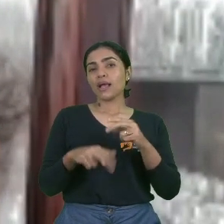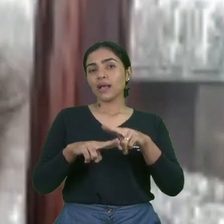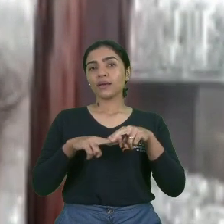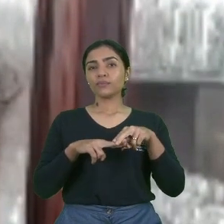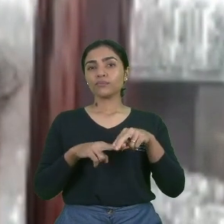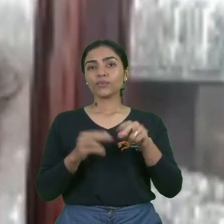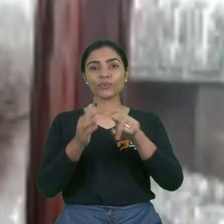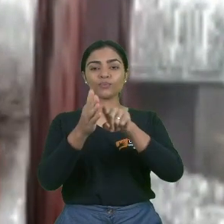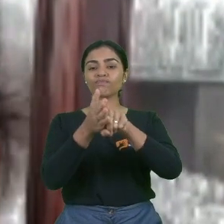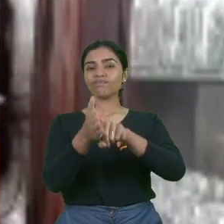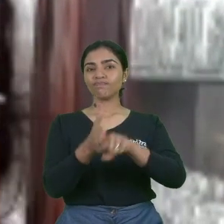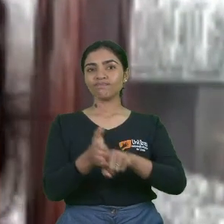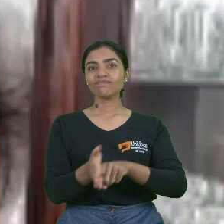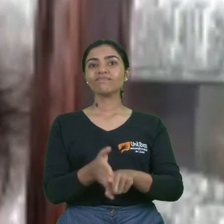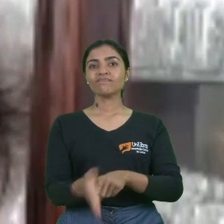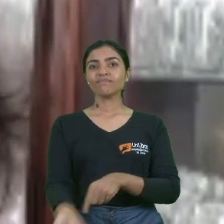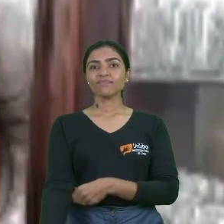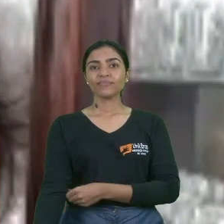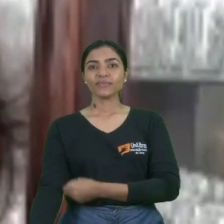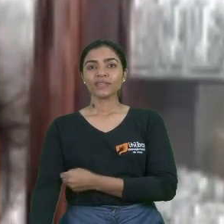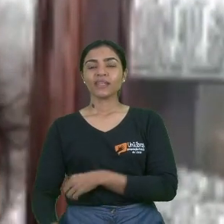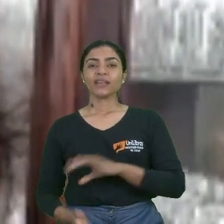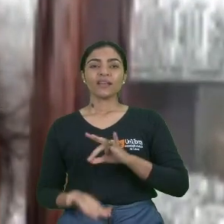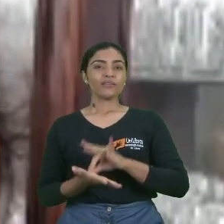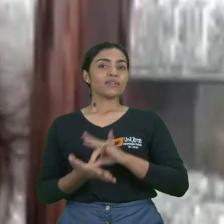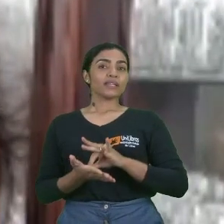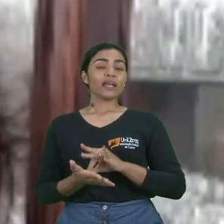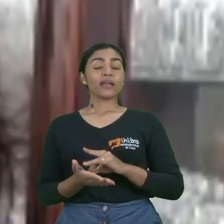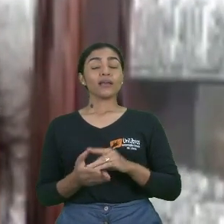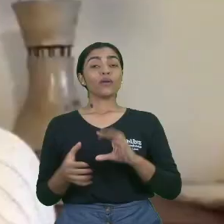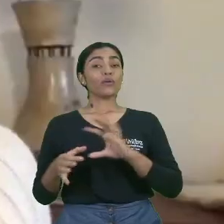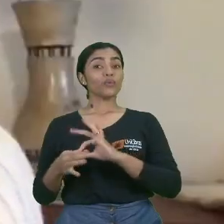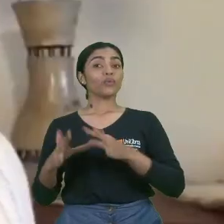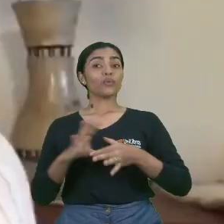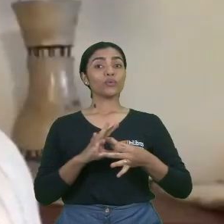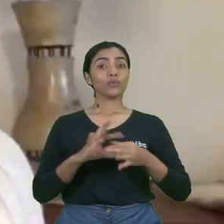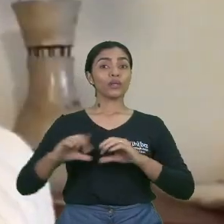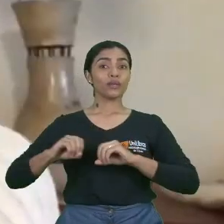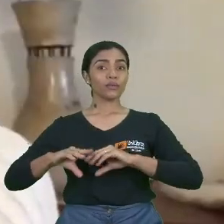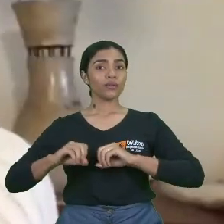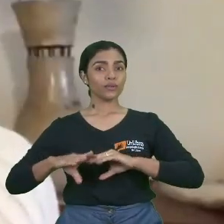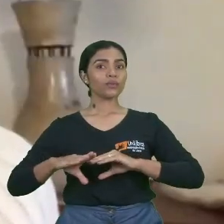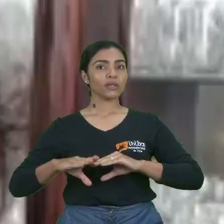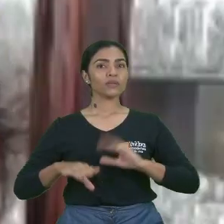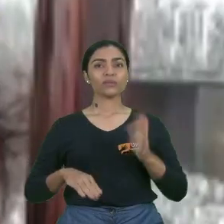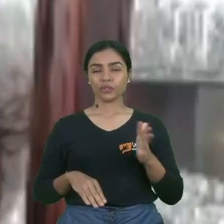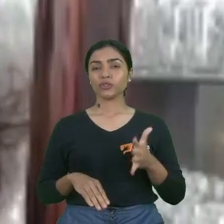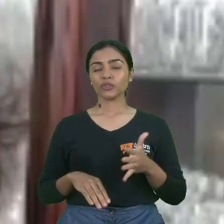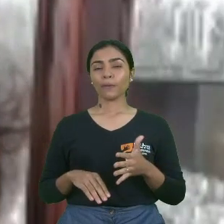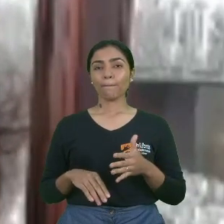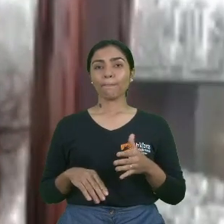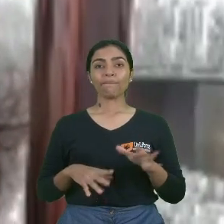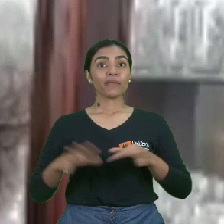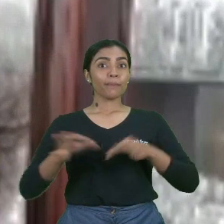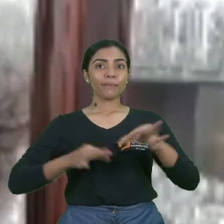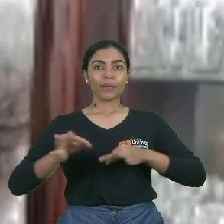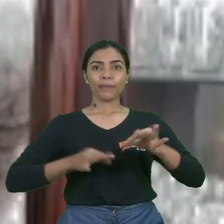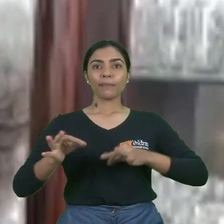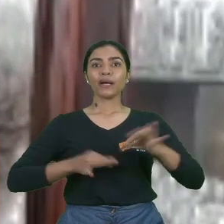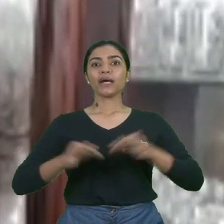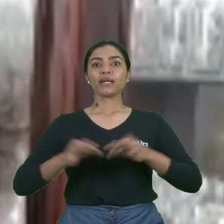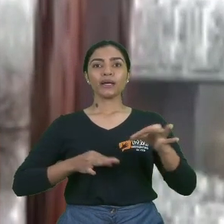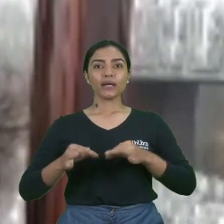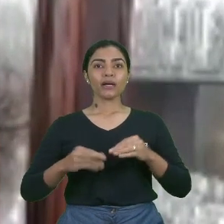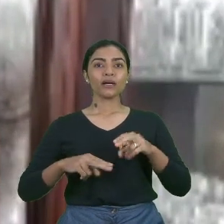que eu também trabalhei educação o cigano coelho no Free Fire O